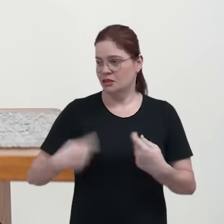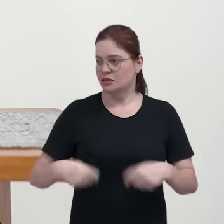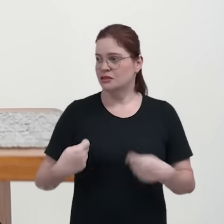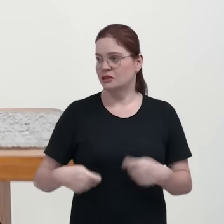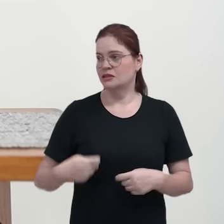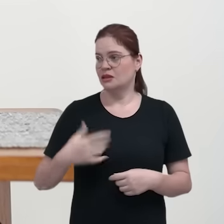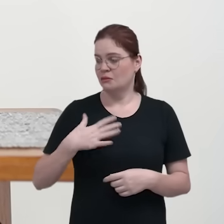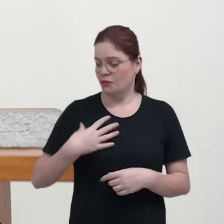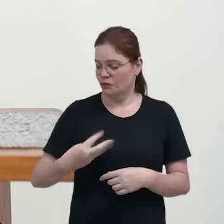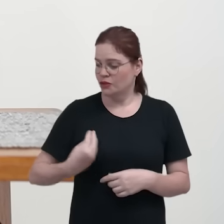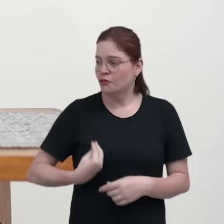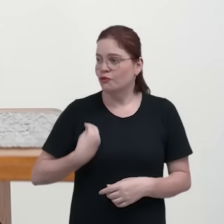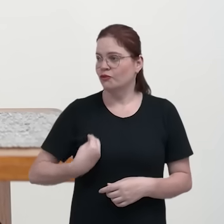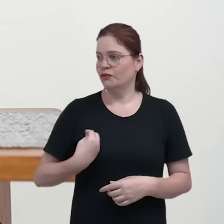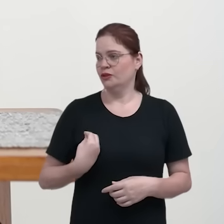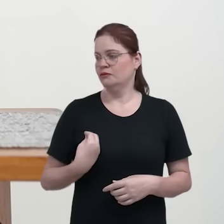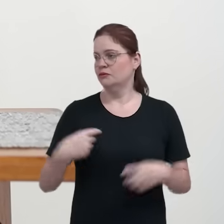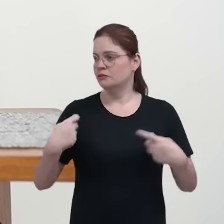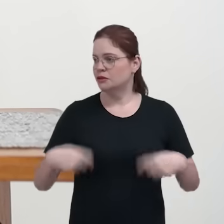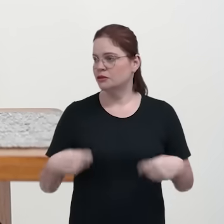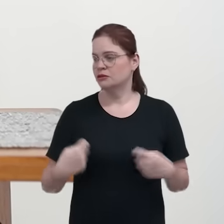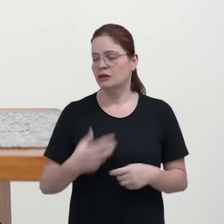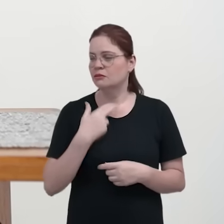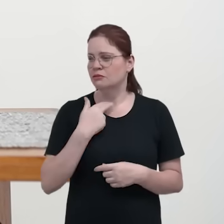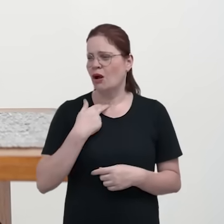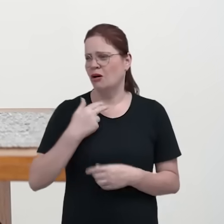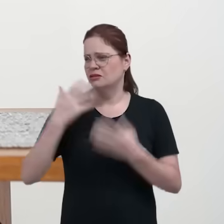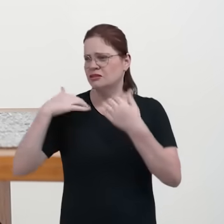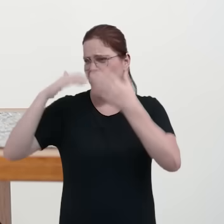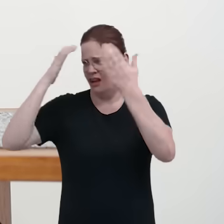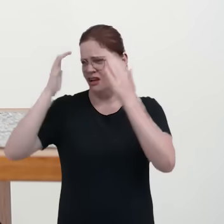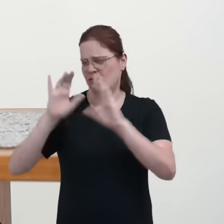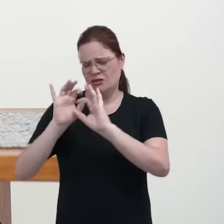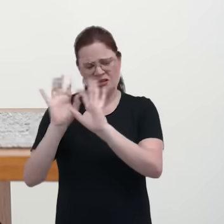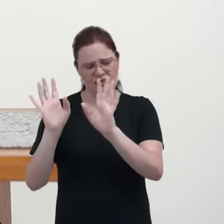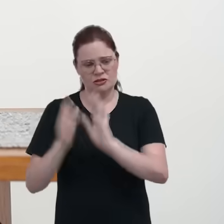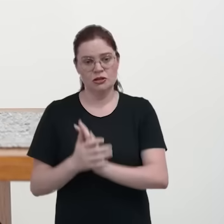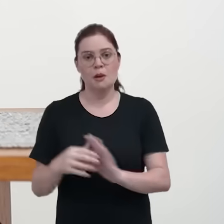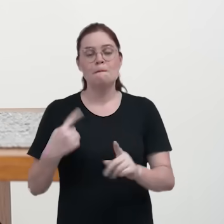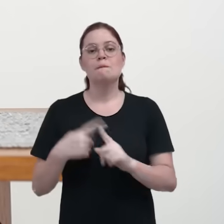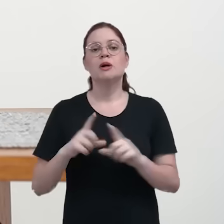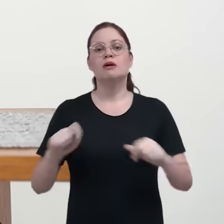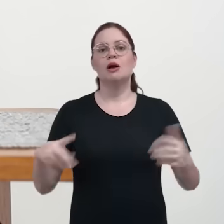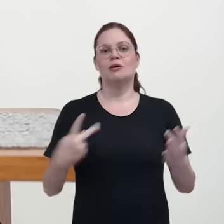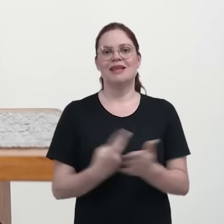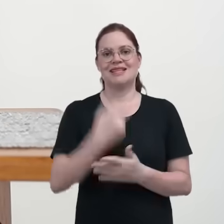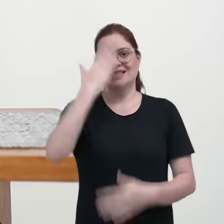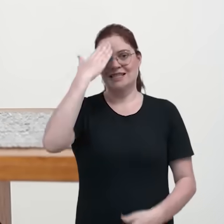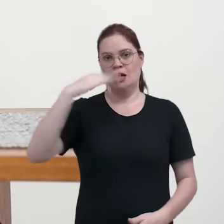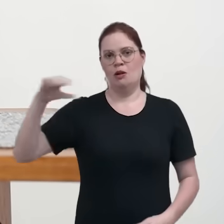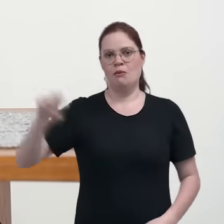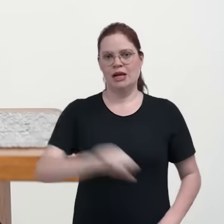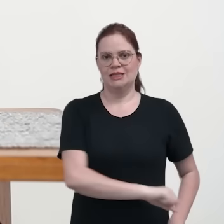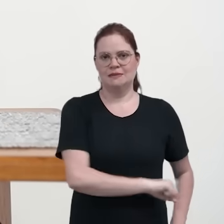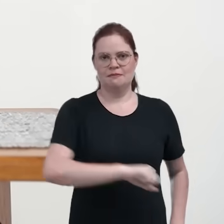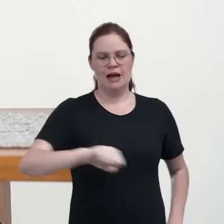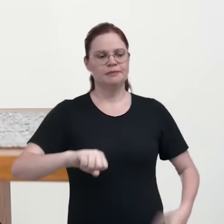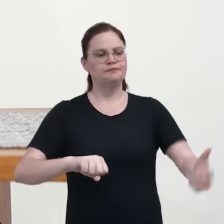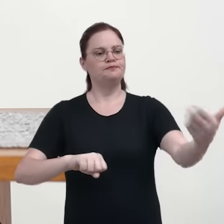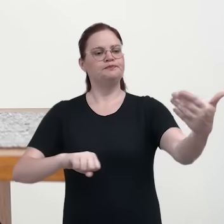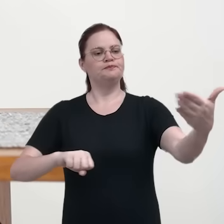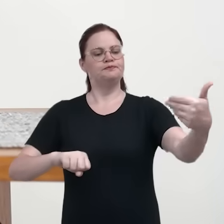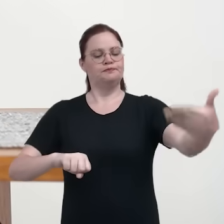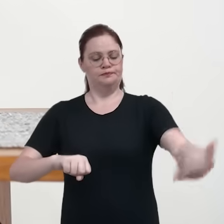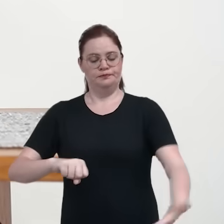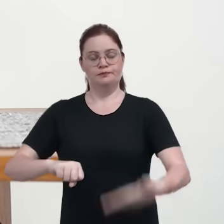viver. Eu quero que o filho viva. Porque Salomão tinha levantado a espada e disse assim: vou